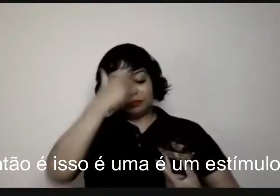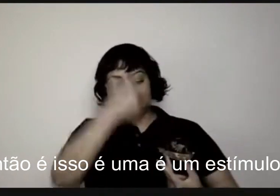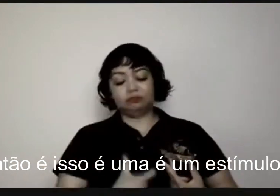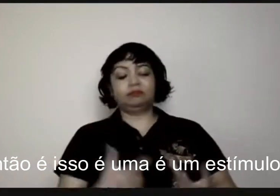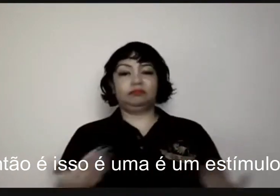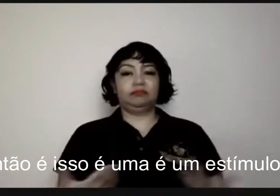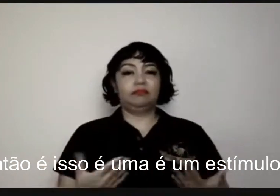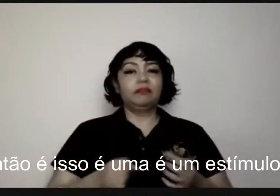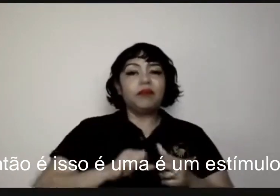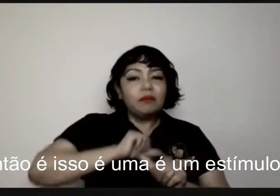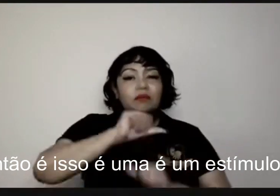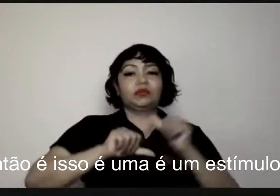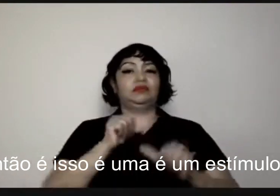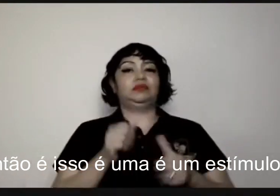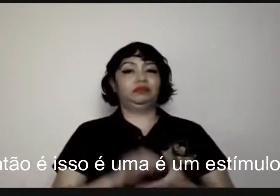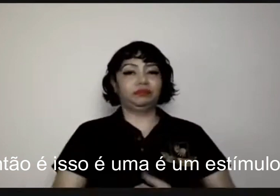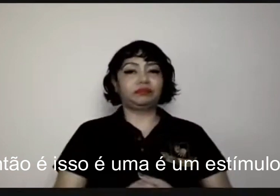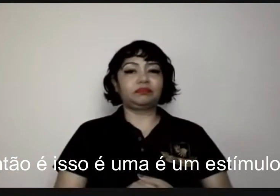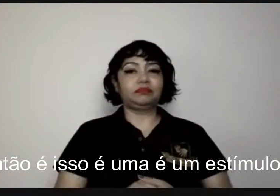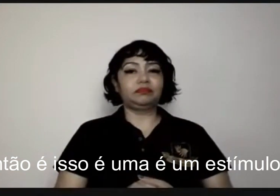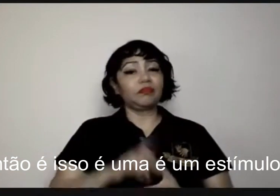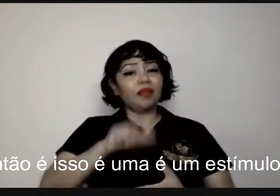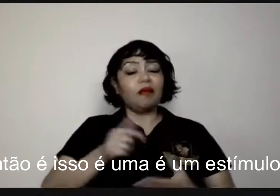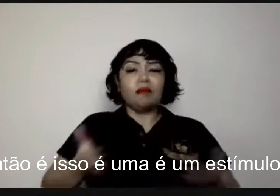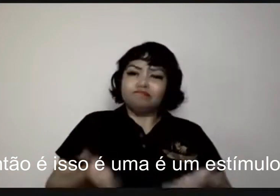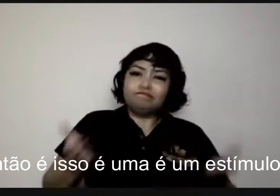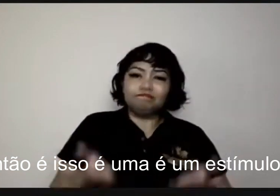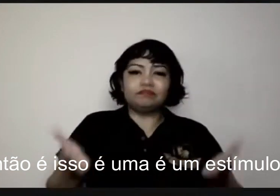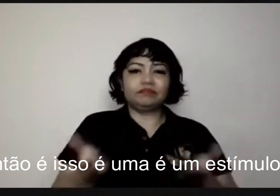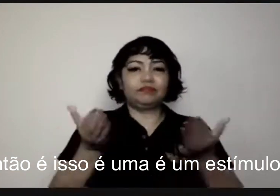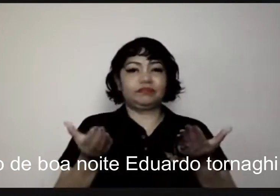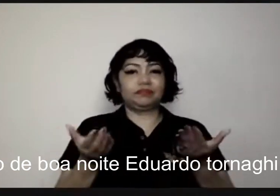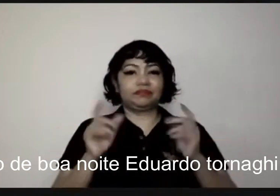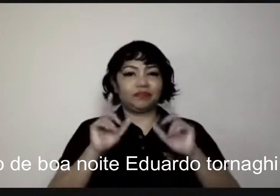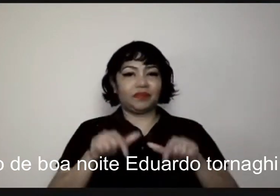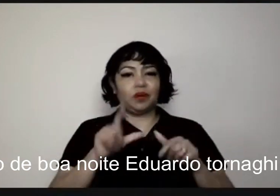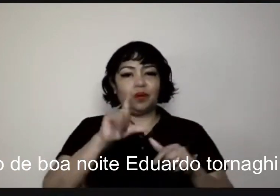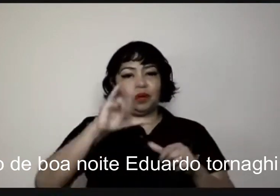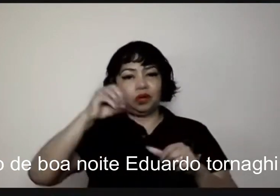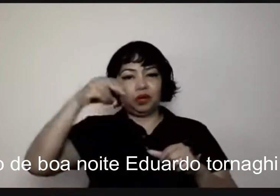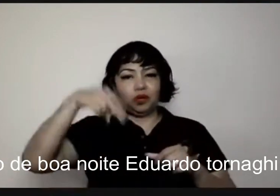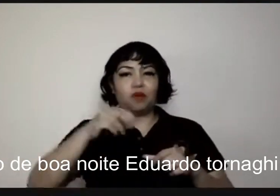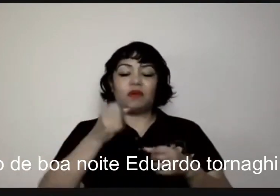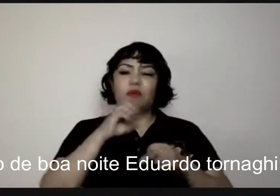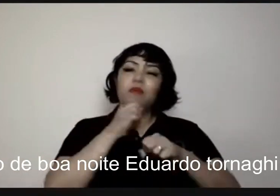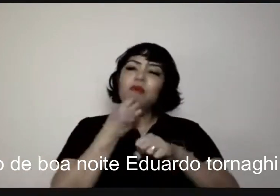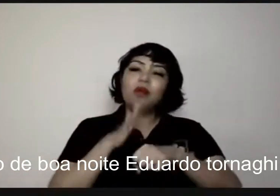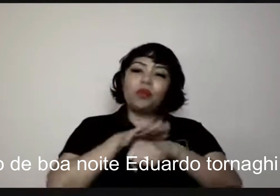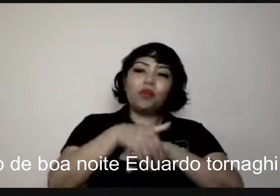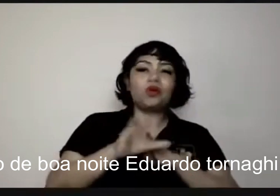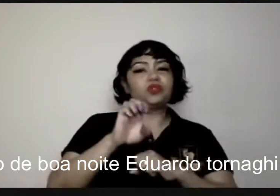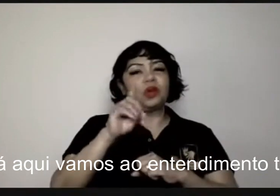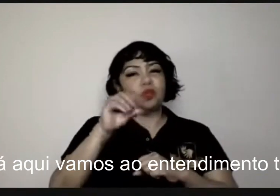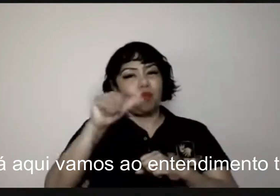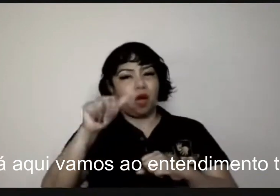Então isso é um estímulo. Ó, Leonto Segredo diz boa noite, Eduardo